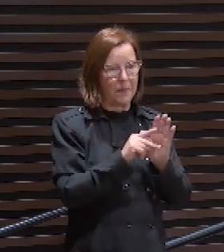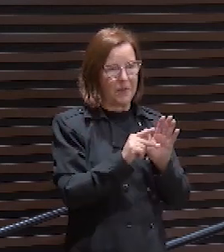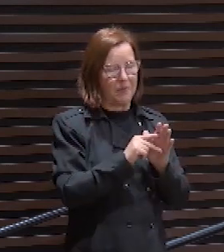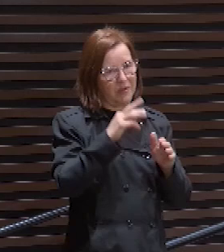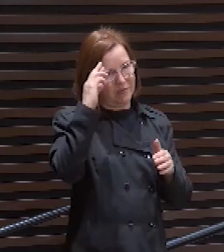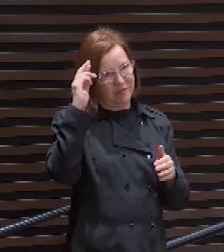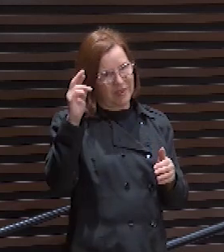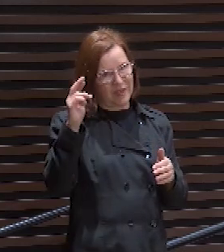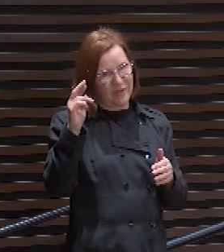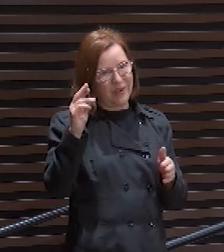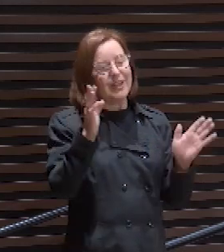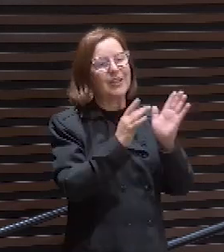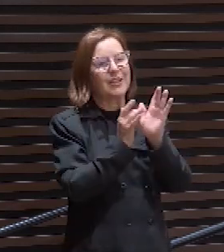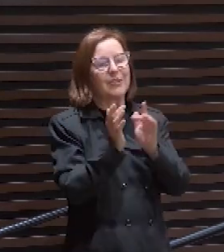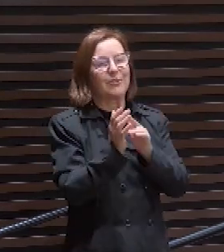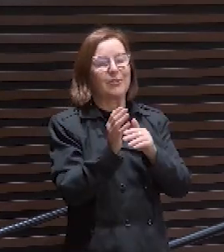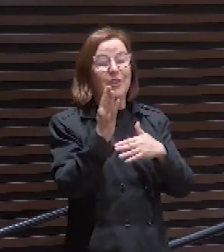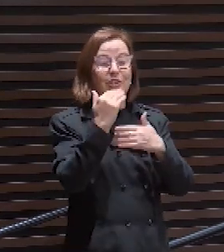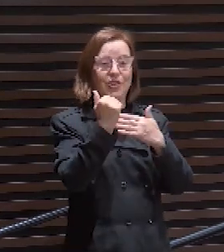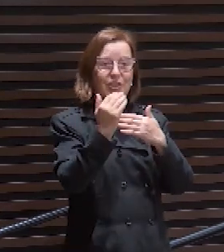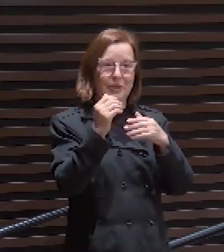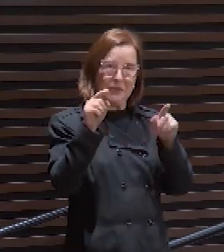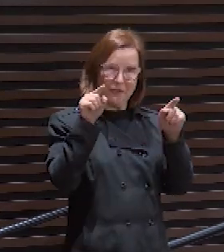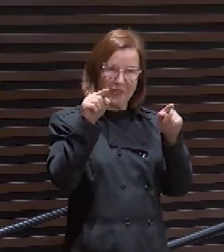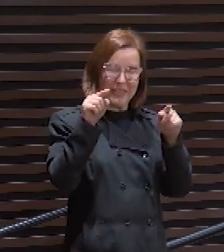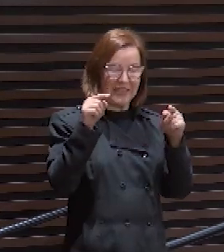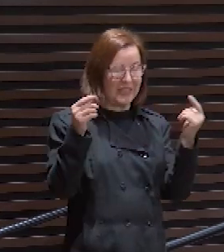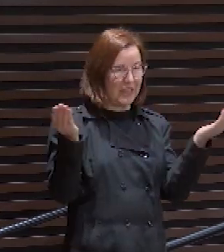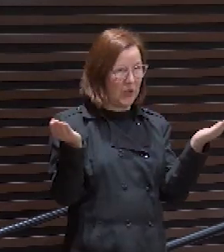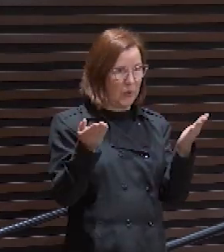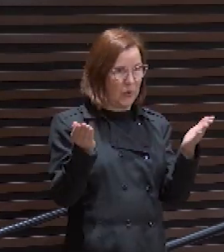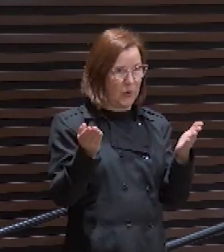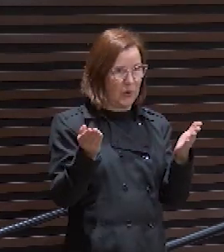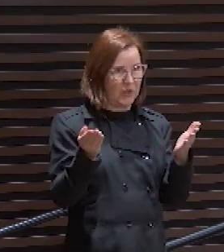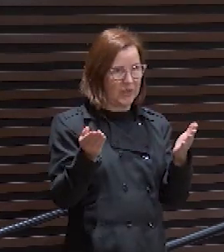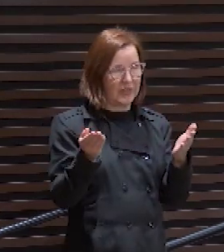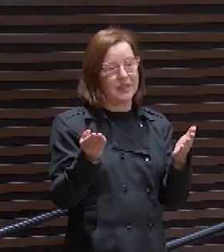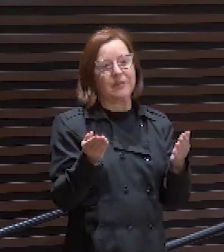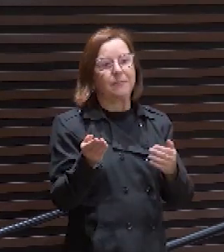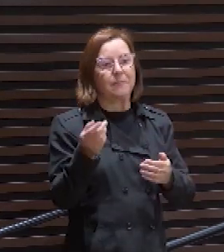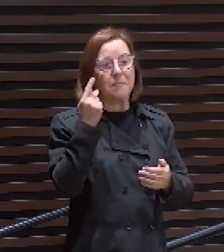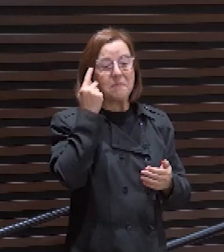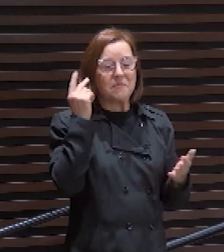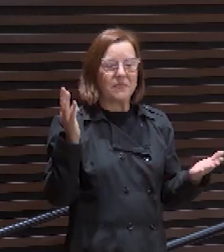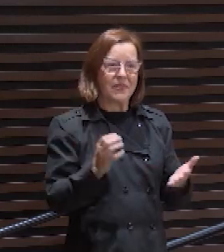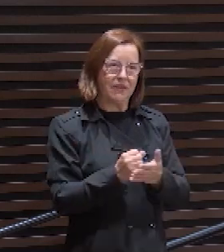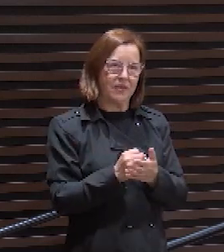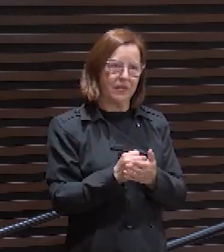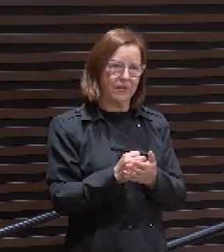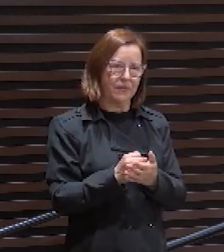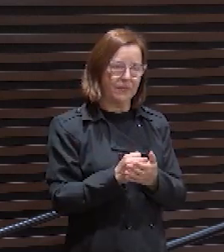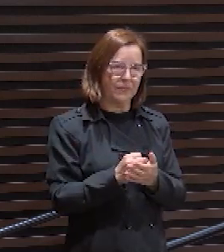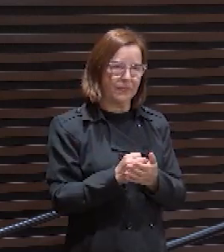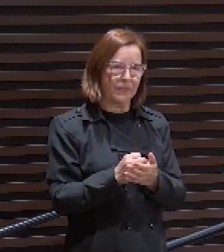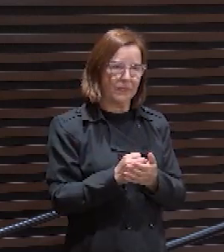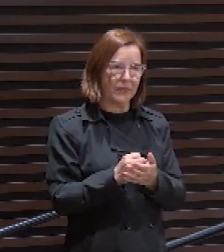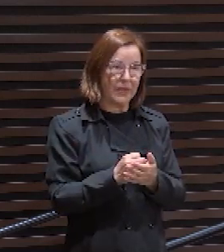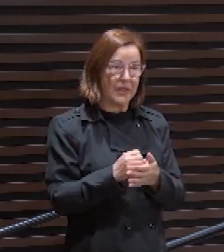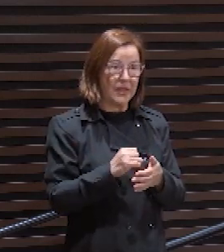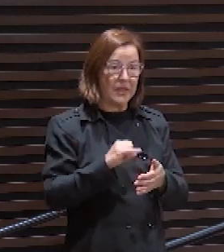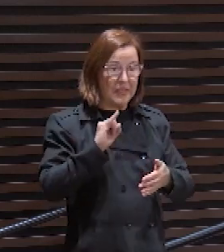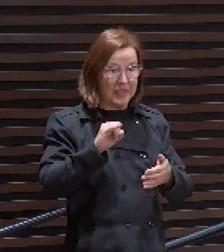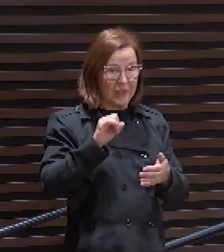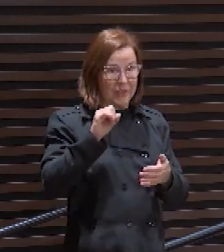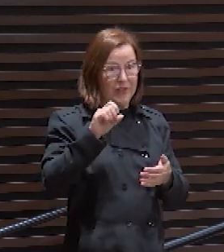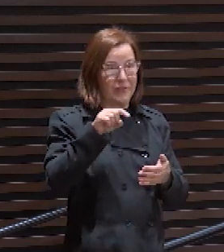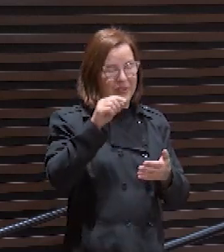por salvação. Não porque o seu clamor vai te salvar, mas porque se você clamou por salvação, é porque Ele já te salvou.